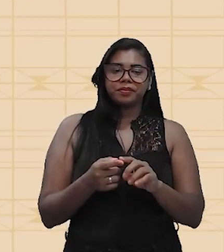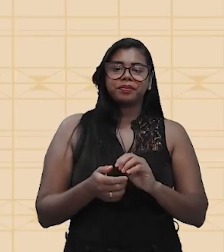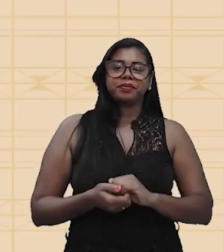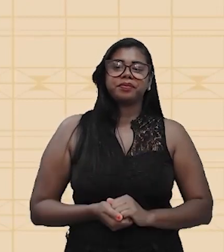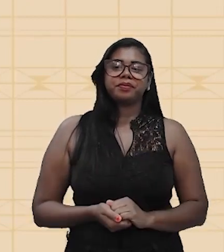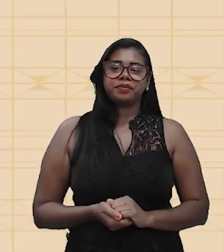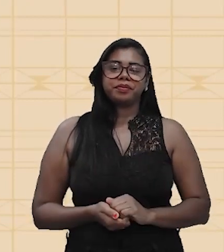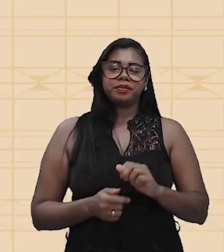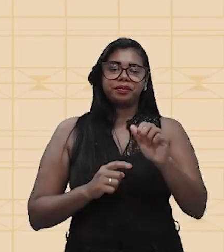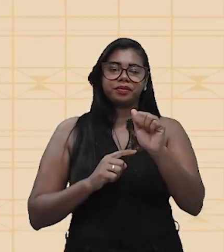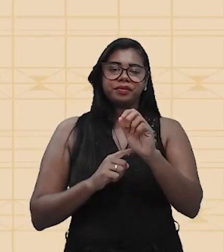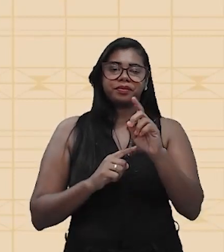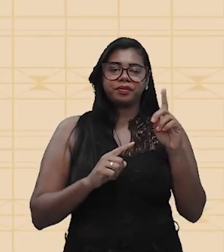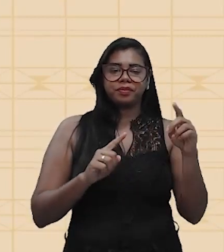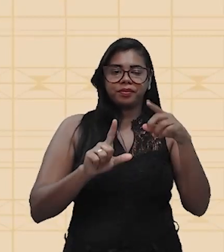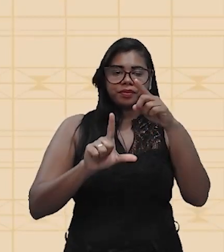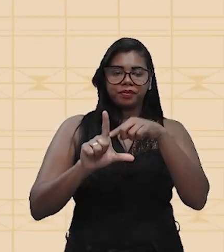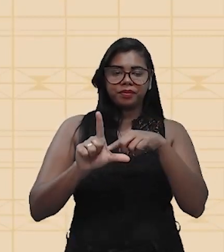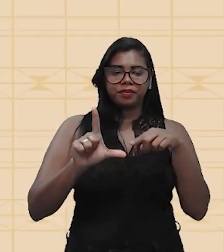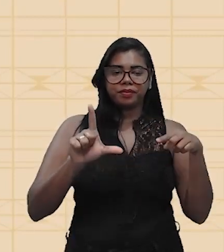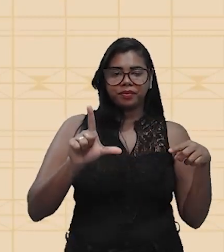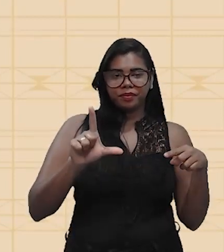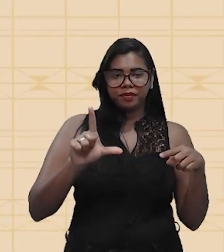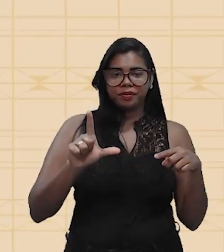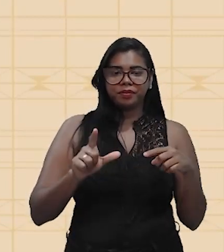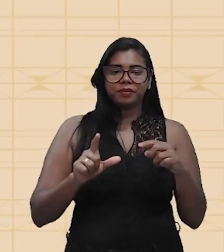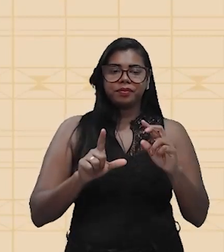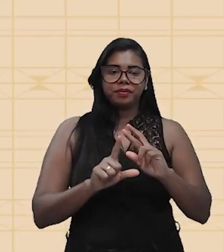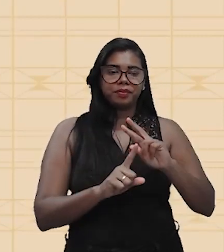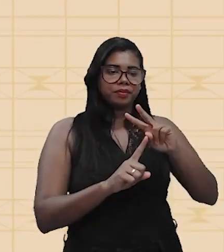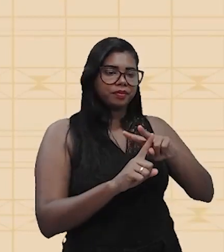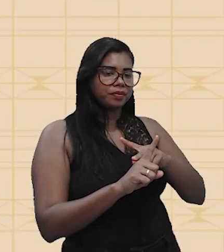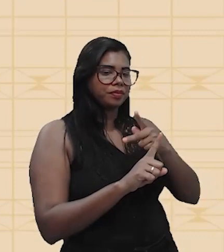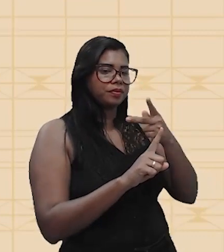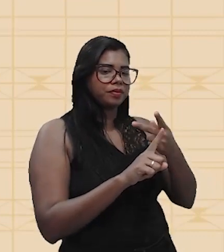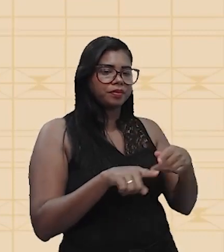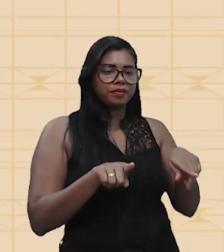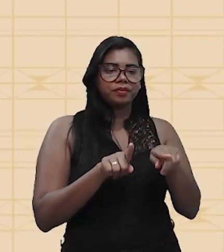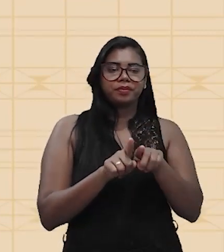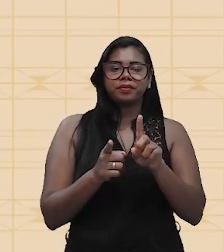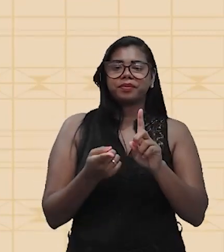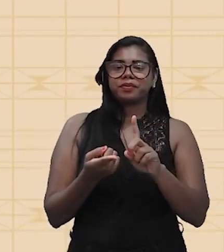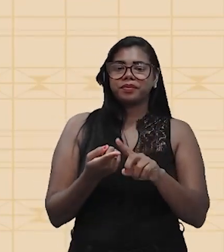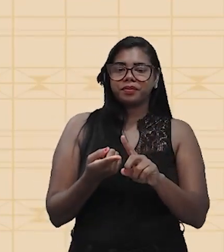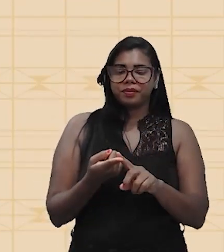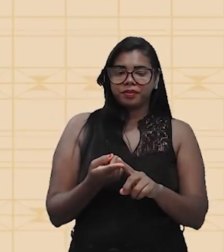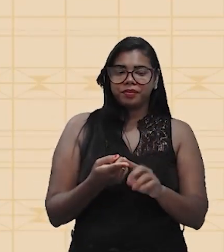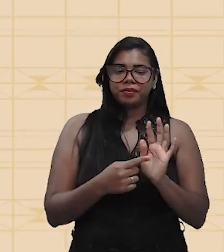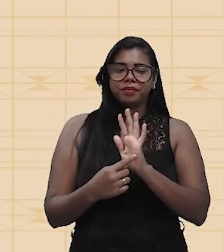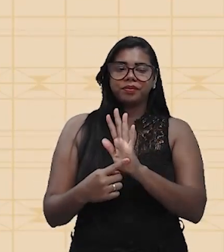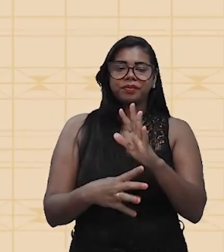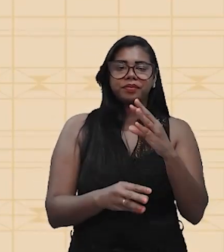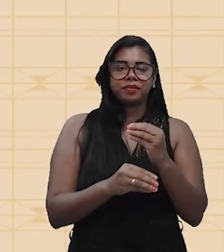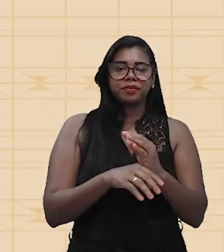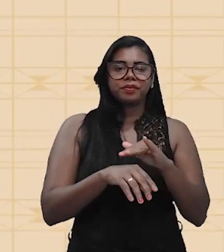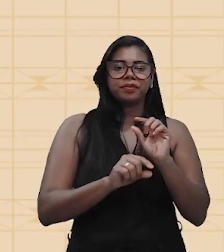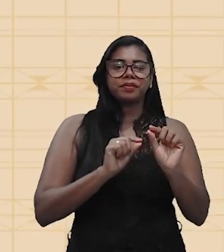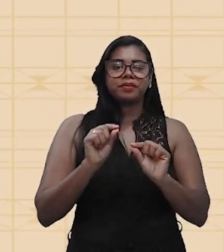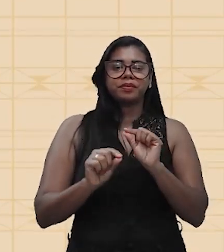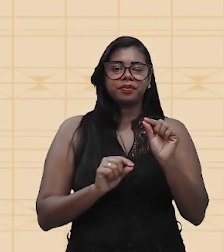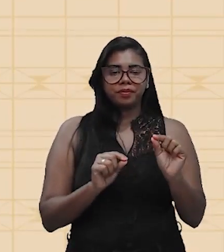DDP. E essa relação é proporcional. A essa proporcionalidade, nós vamos chamar de